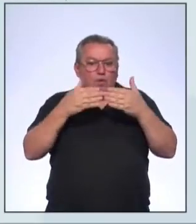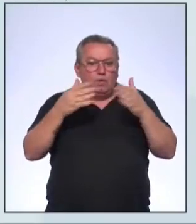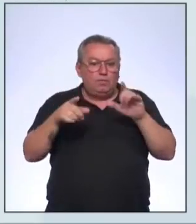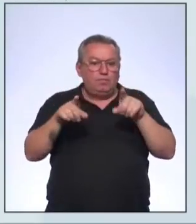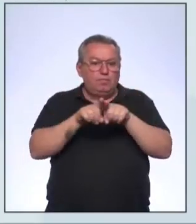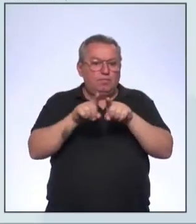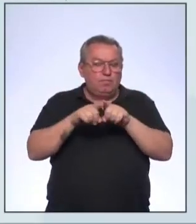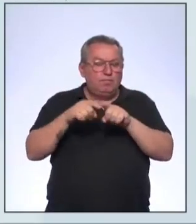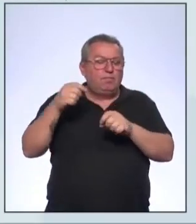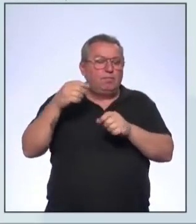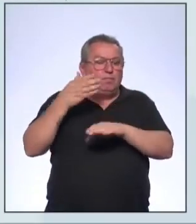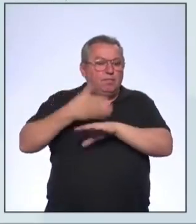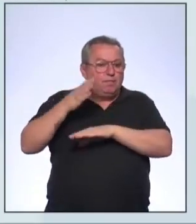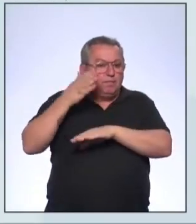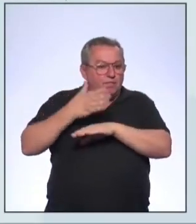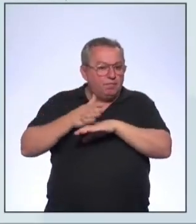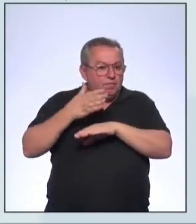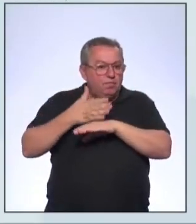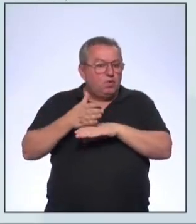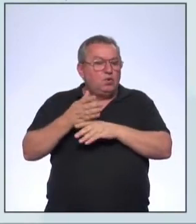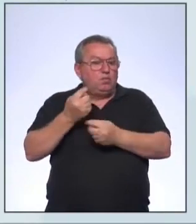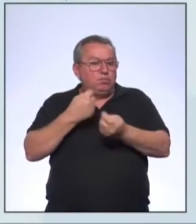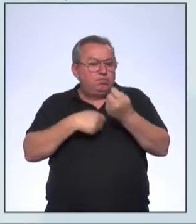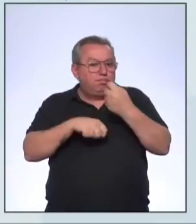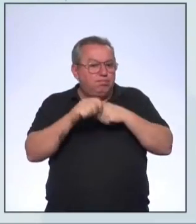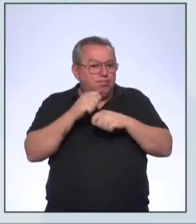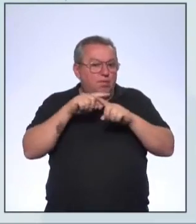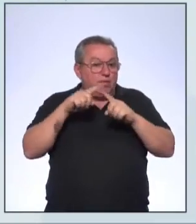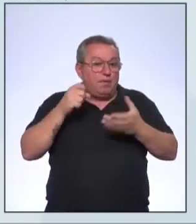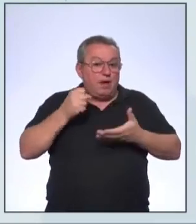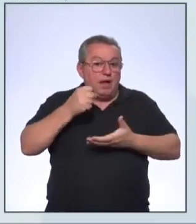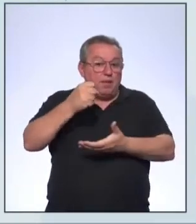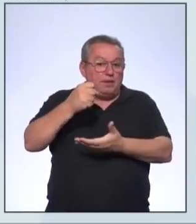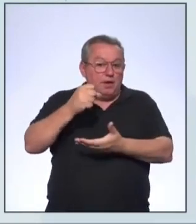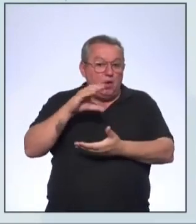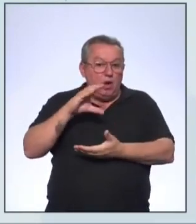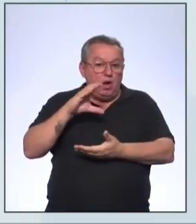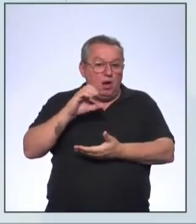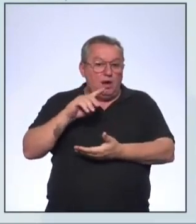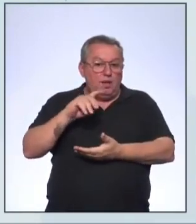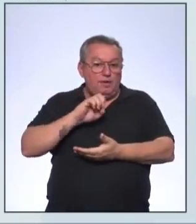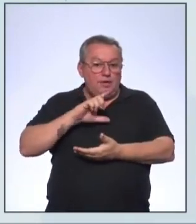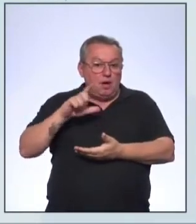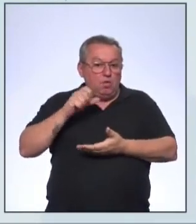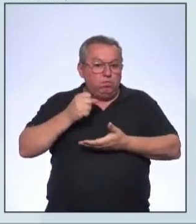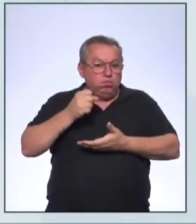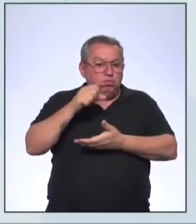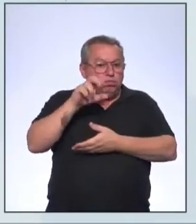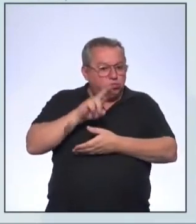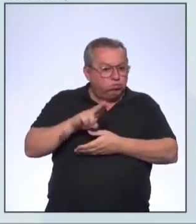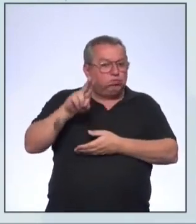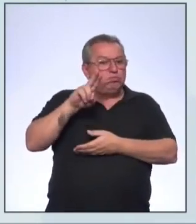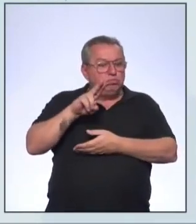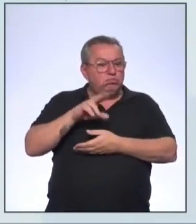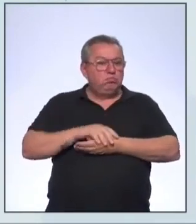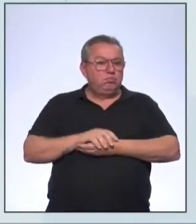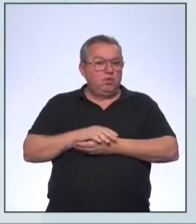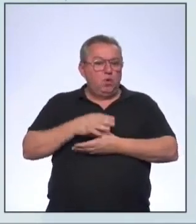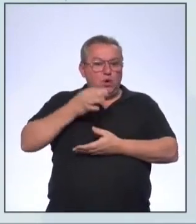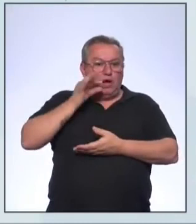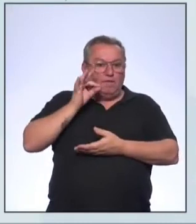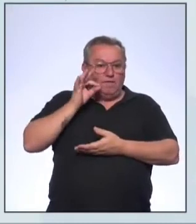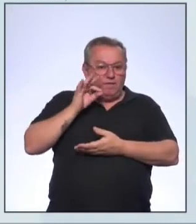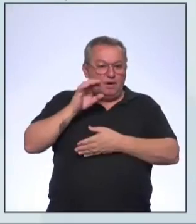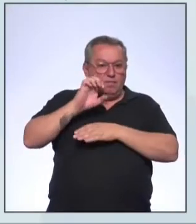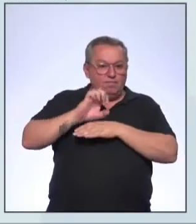as atividades econômicas em regime capitalista. Tá? Então, o capitalismo começa a usufruir desses meios aí. O café,